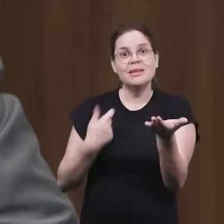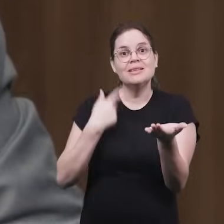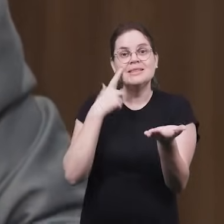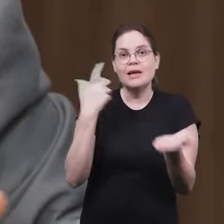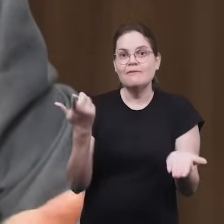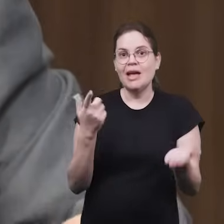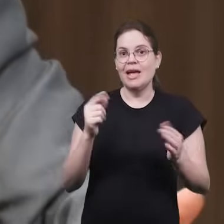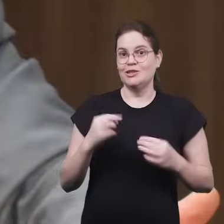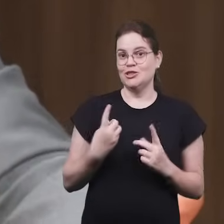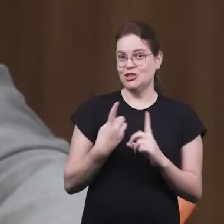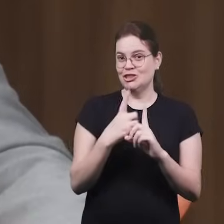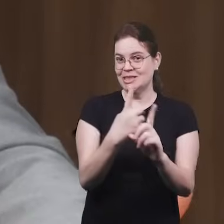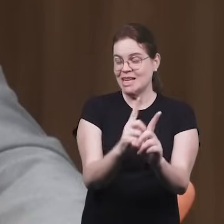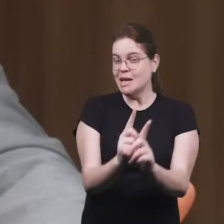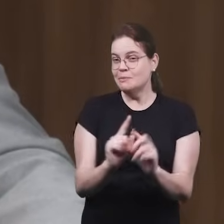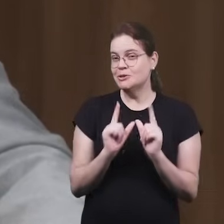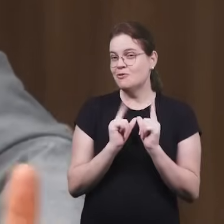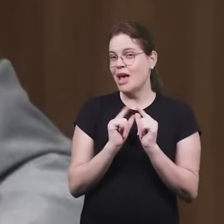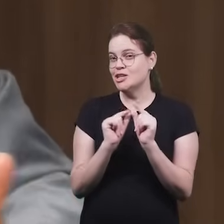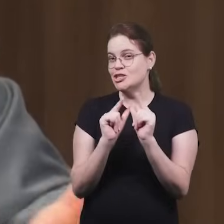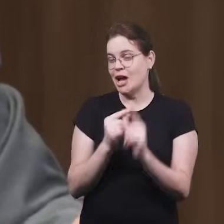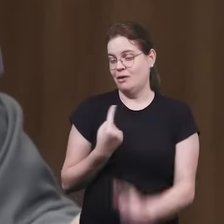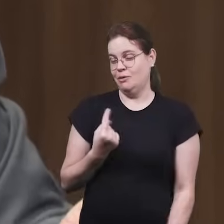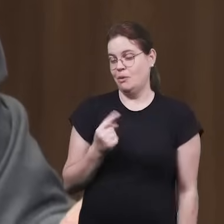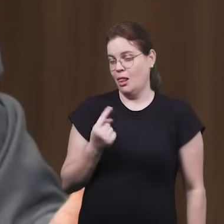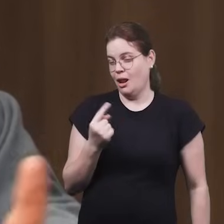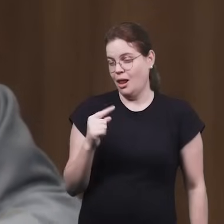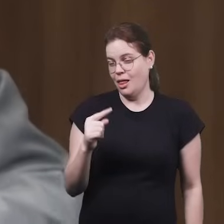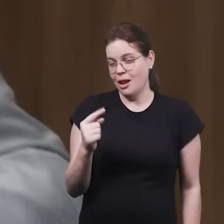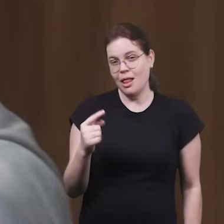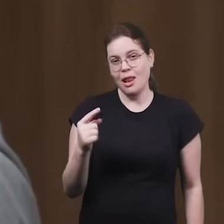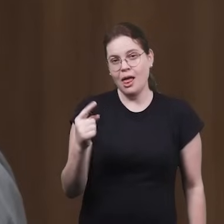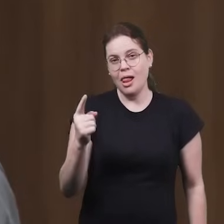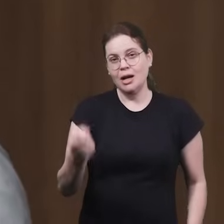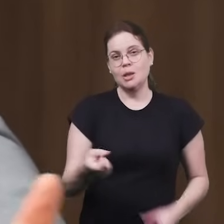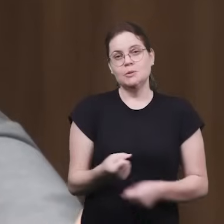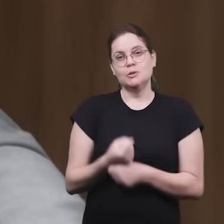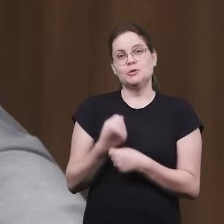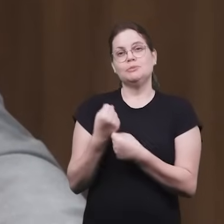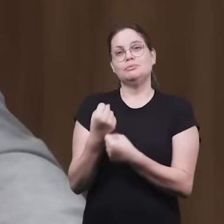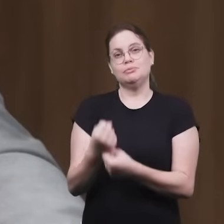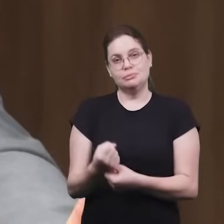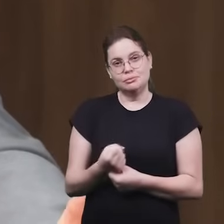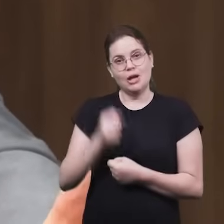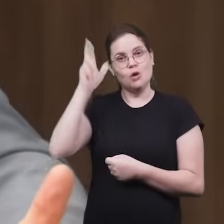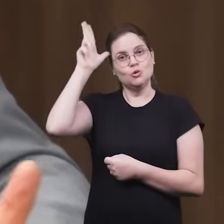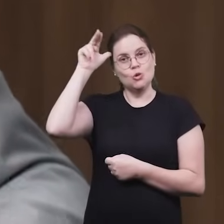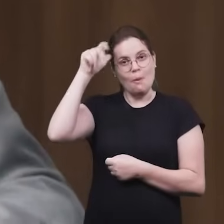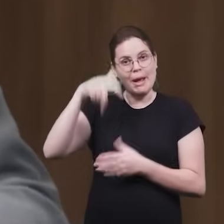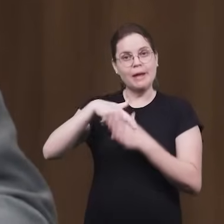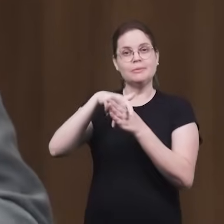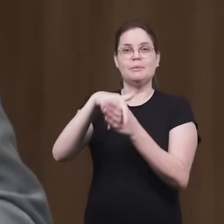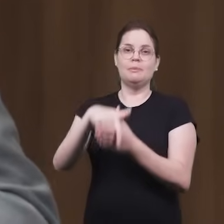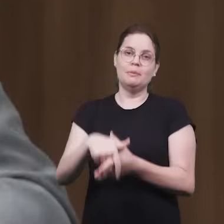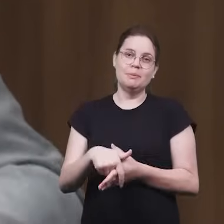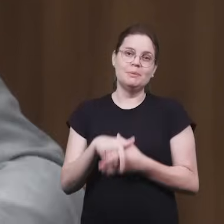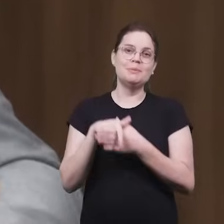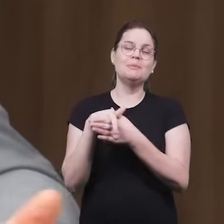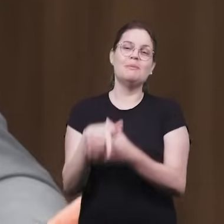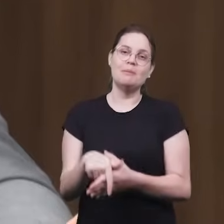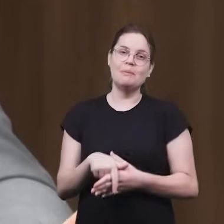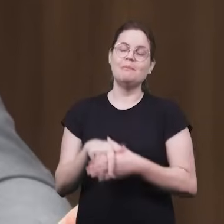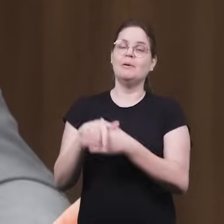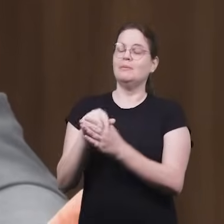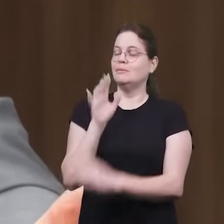viajar quilômetros a pé, no lombo de um jumentinho, para poder fazer com que esse